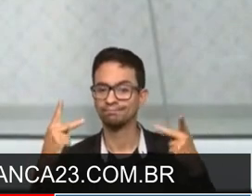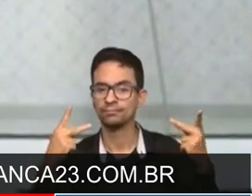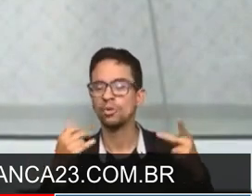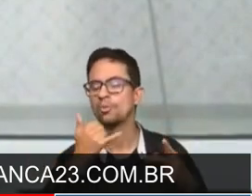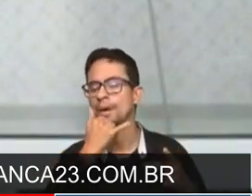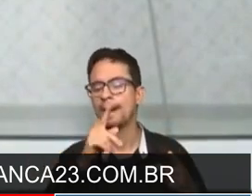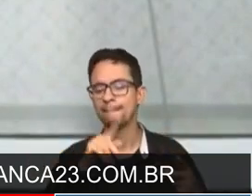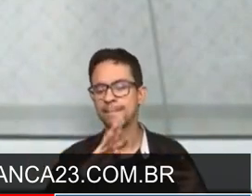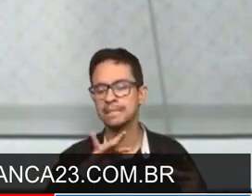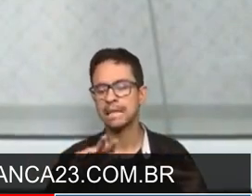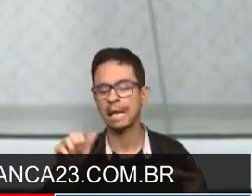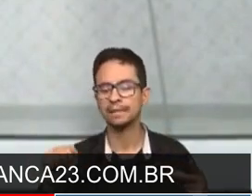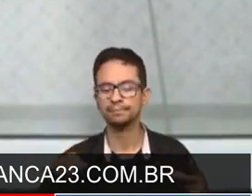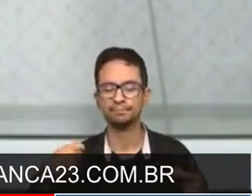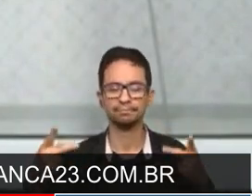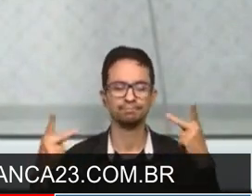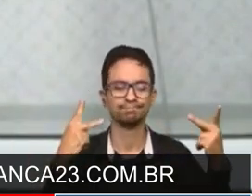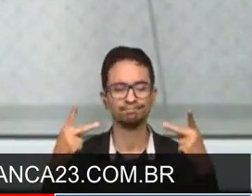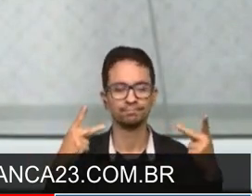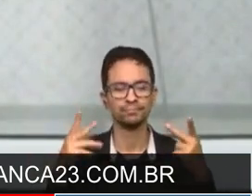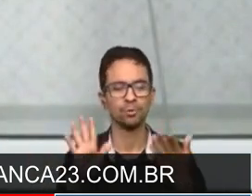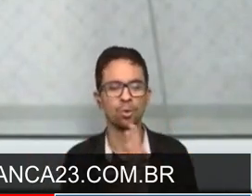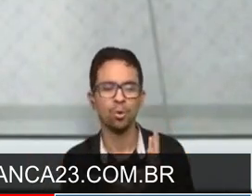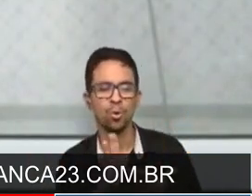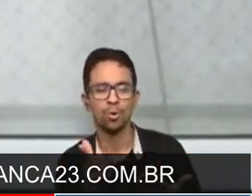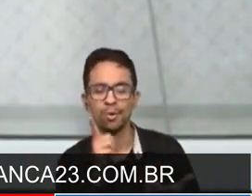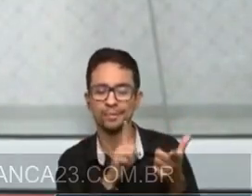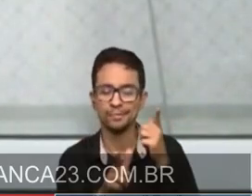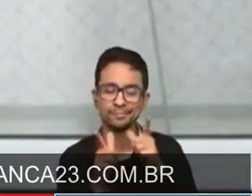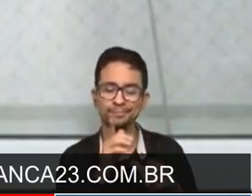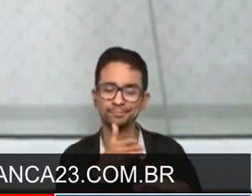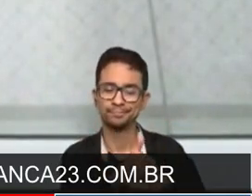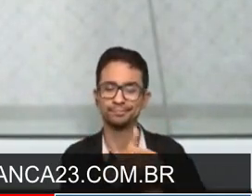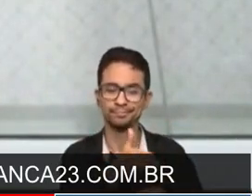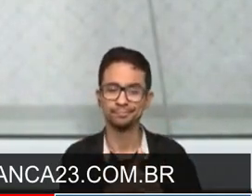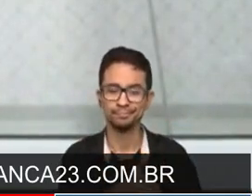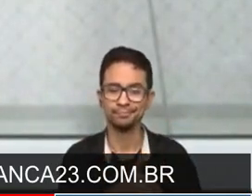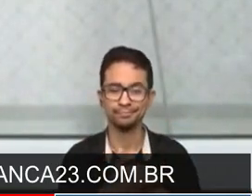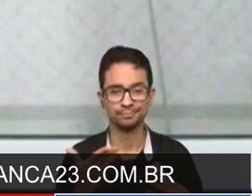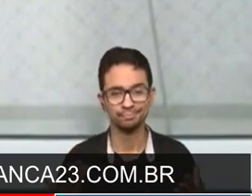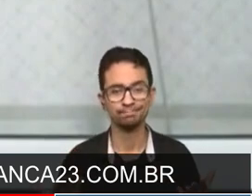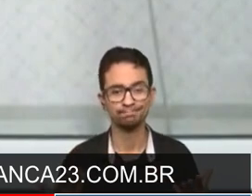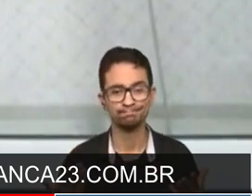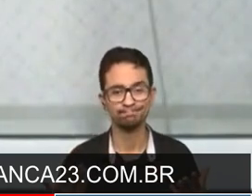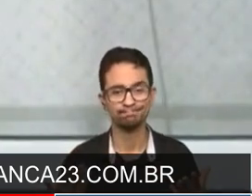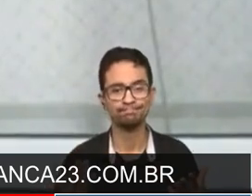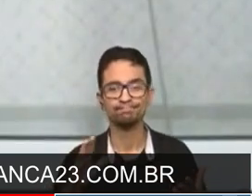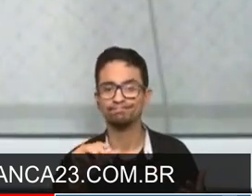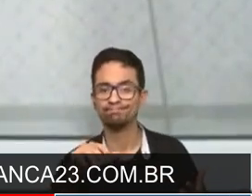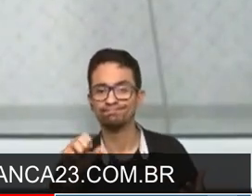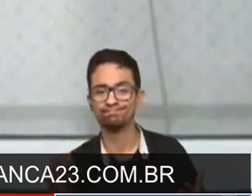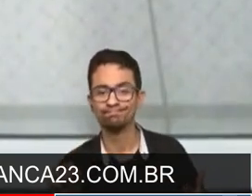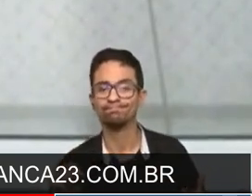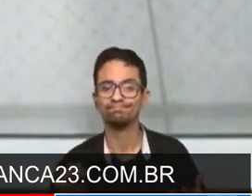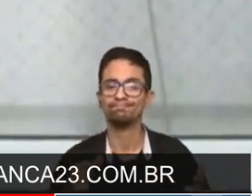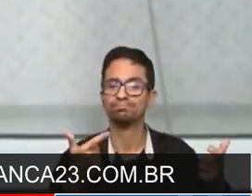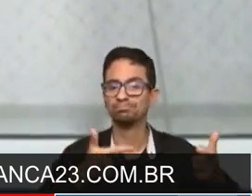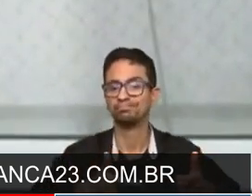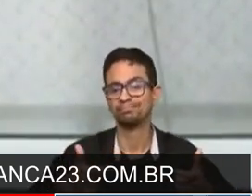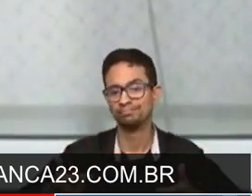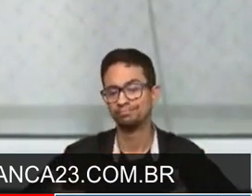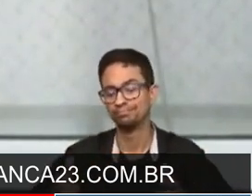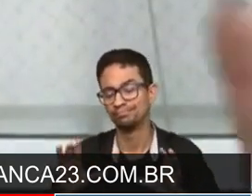ainda receio de procurar um médico psiquiatra, ou eles têm receio também de ir a um CAPS, onde nós temos um pool